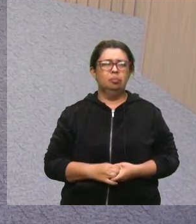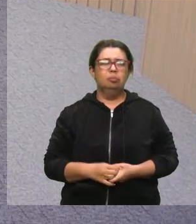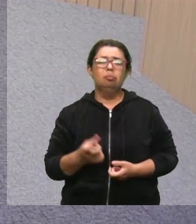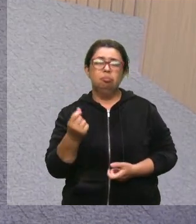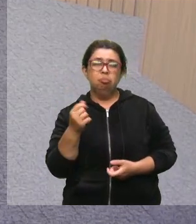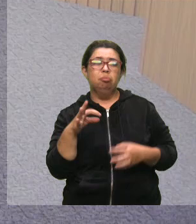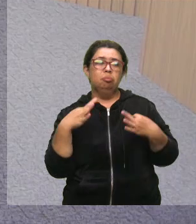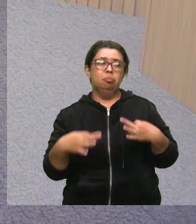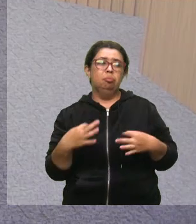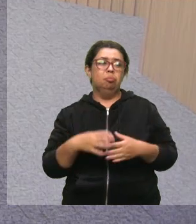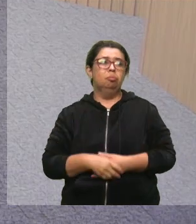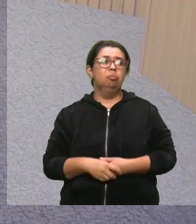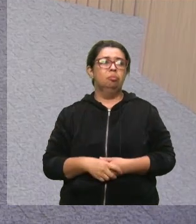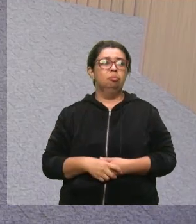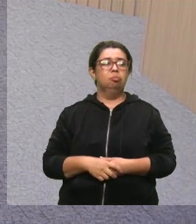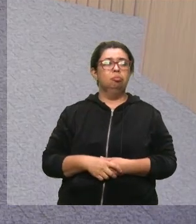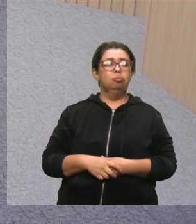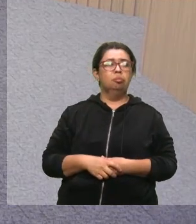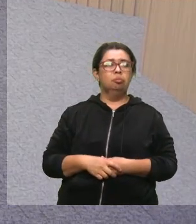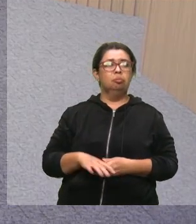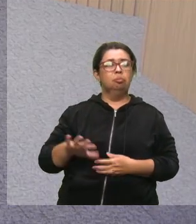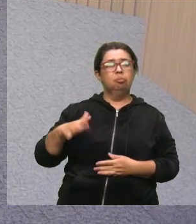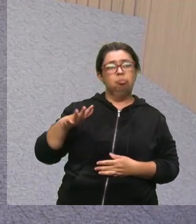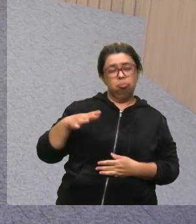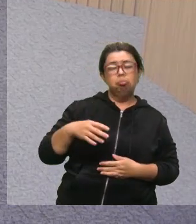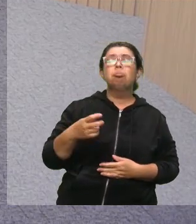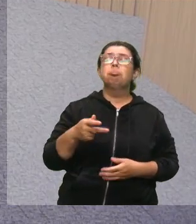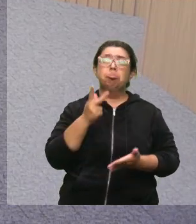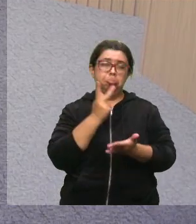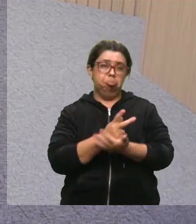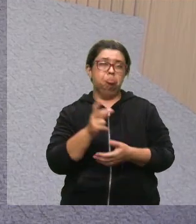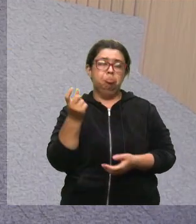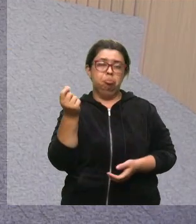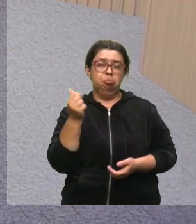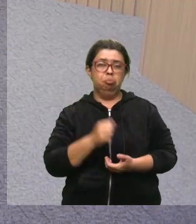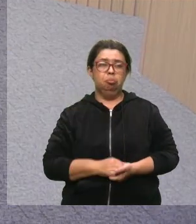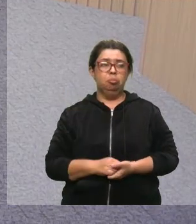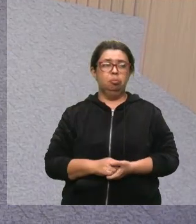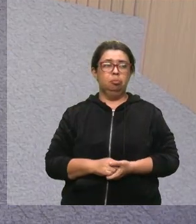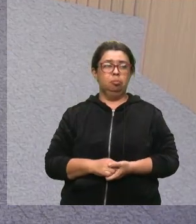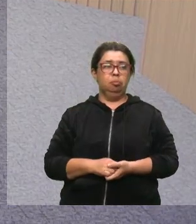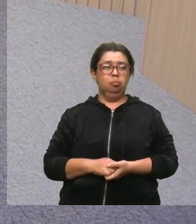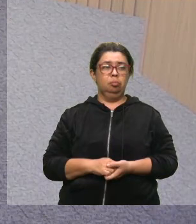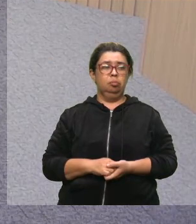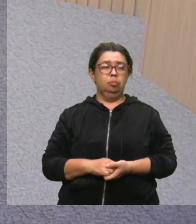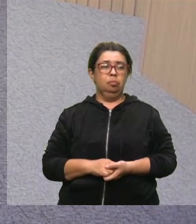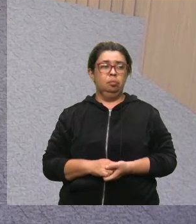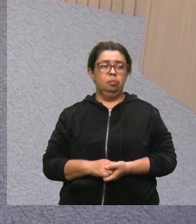exatamente. Mas é algo em torno do mesmo valor, para manter o mesmo serviço.